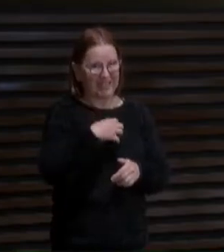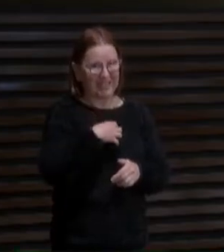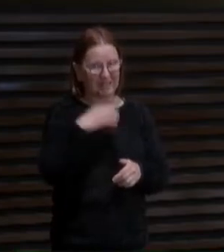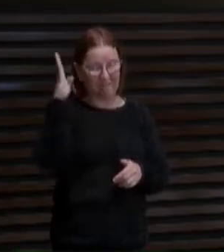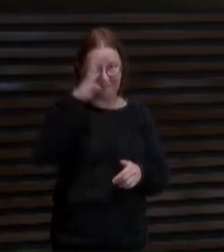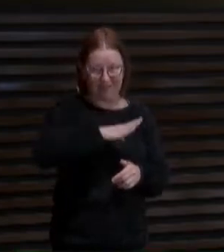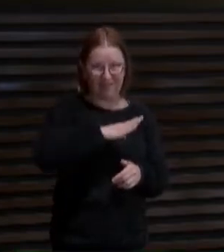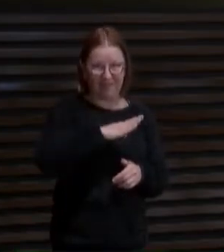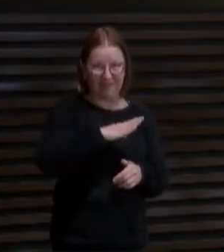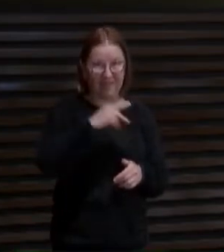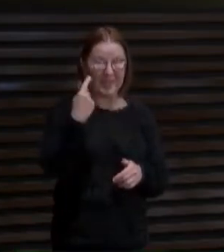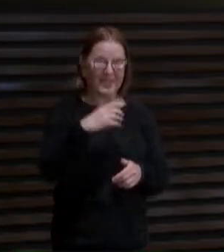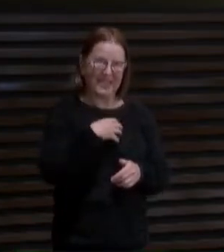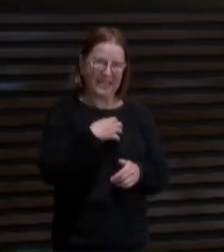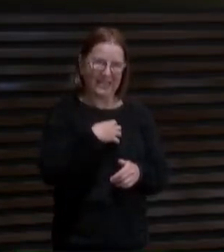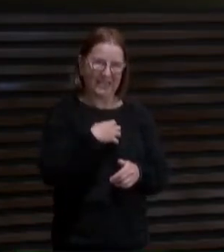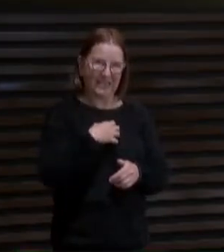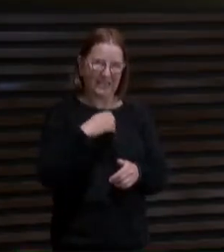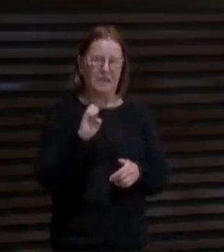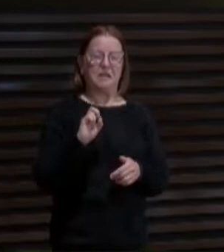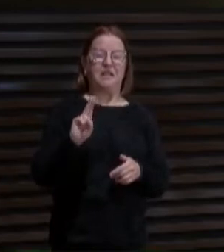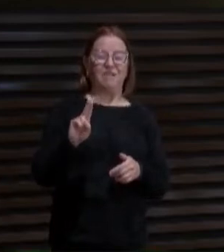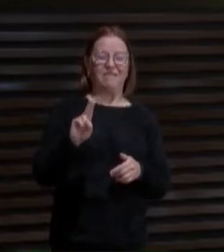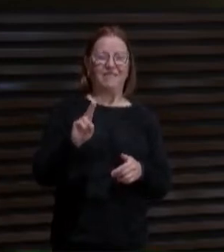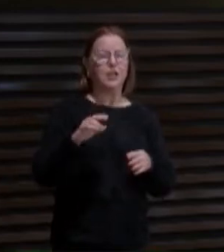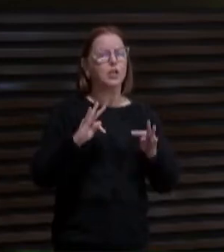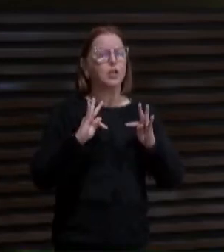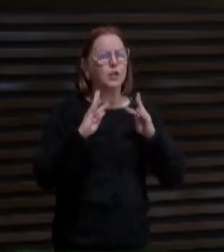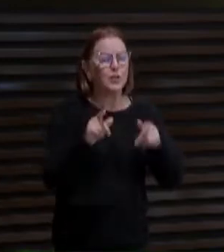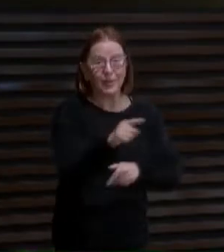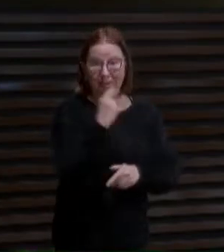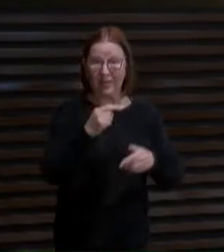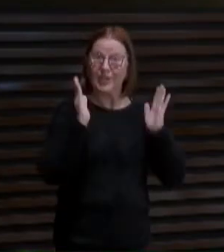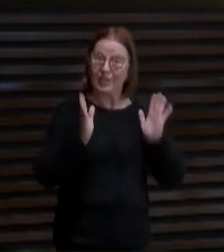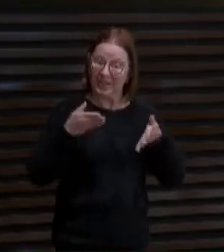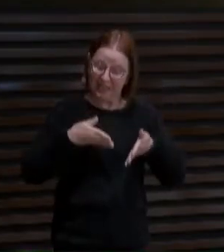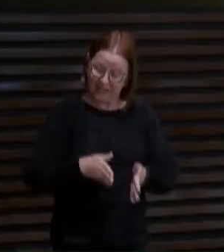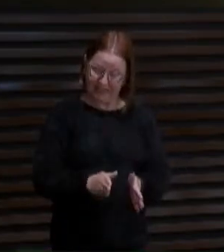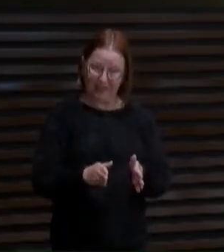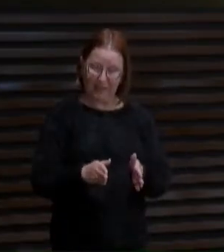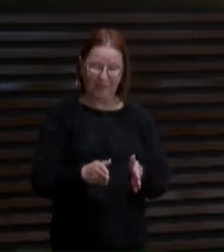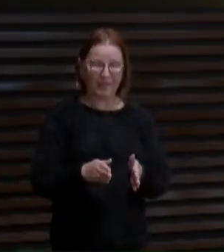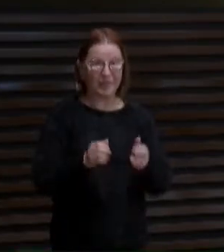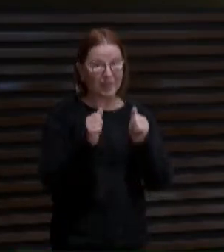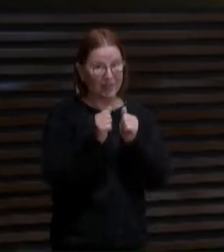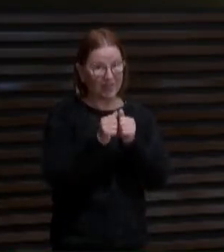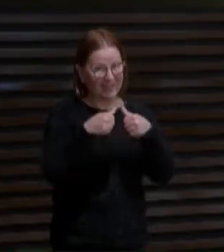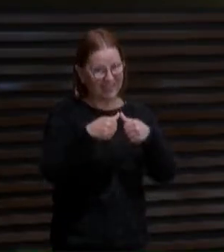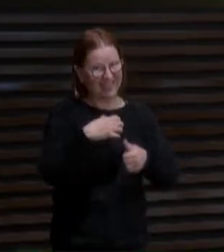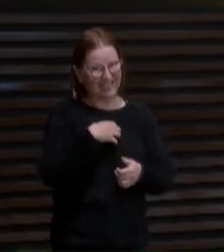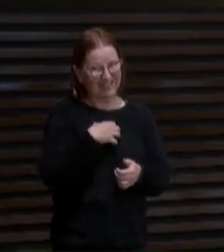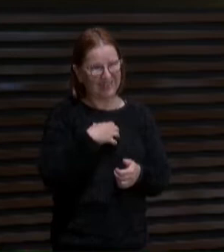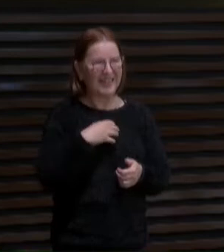perversa na sua natureza egoísta que todos nós nascemos com ela Então Deus ele